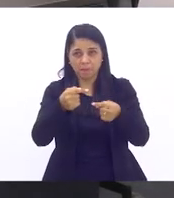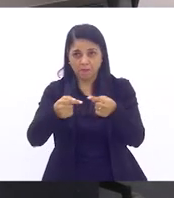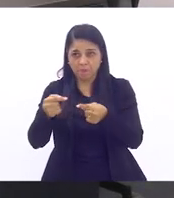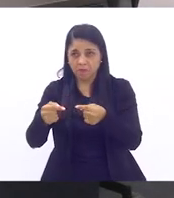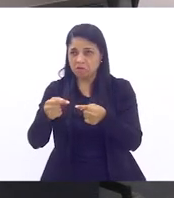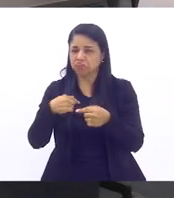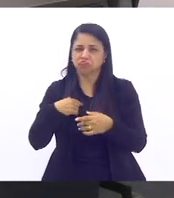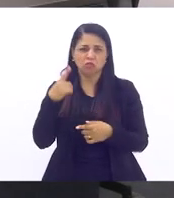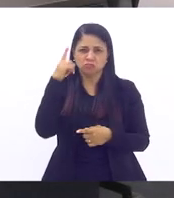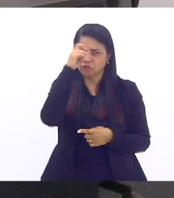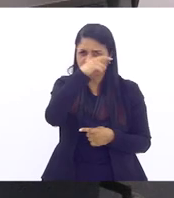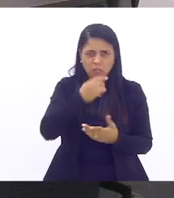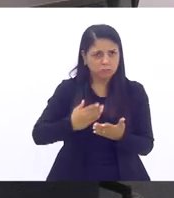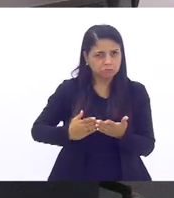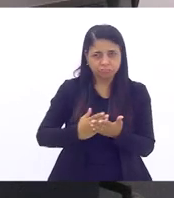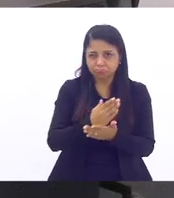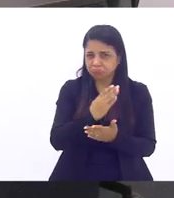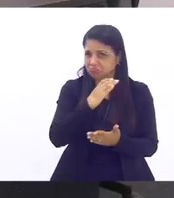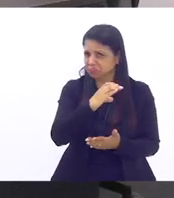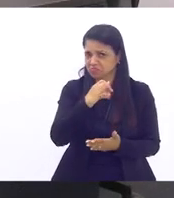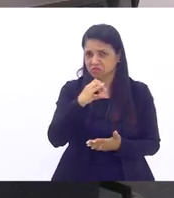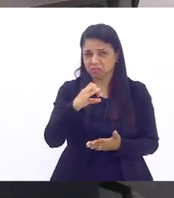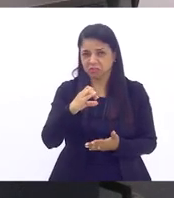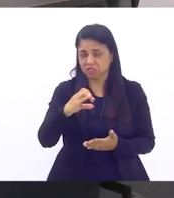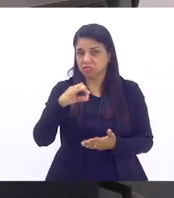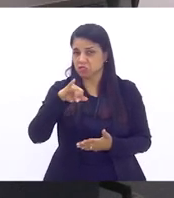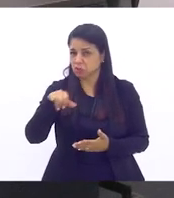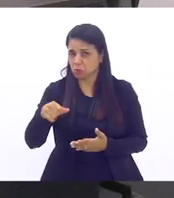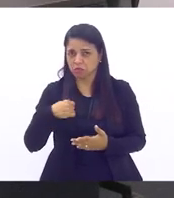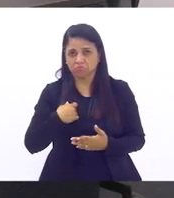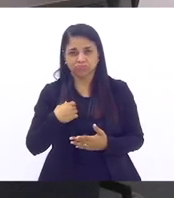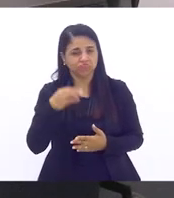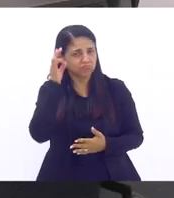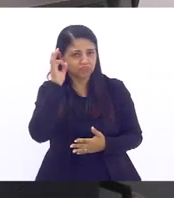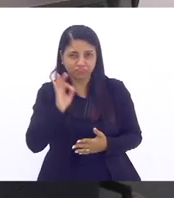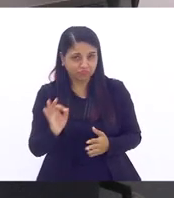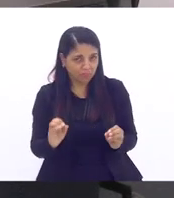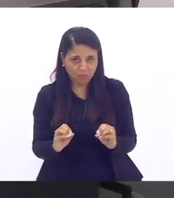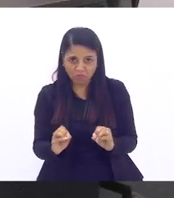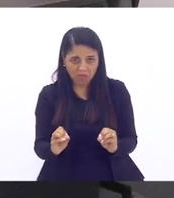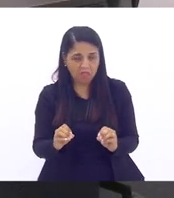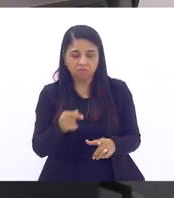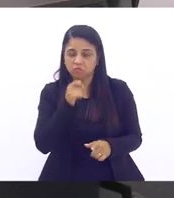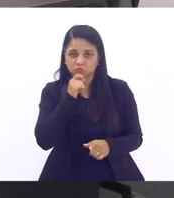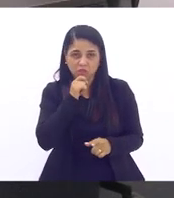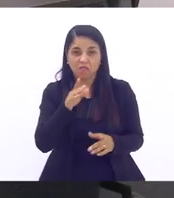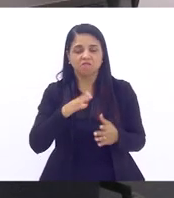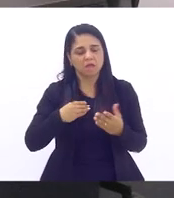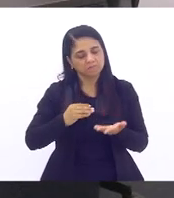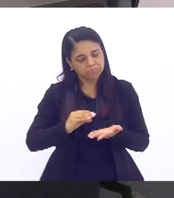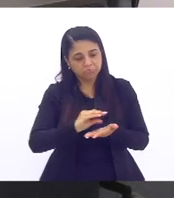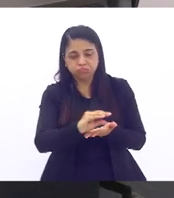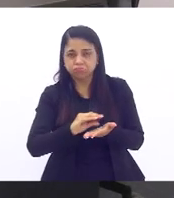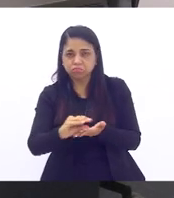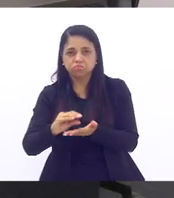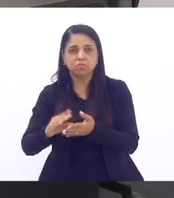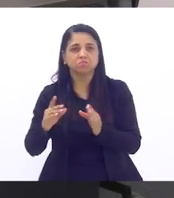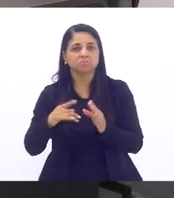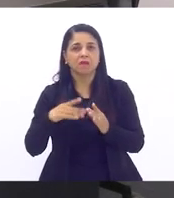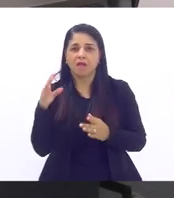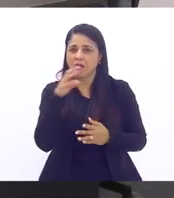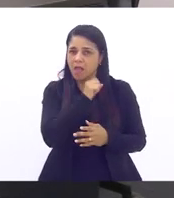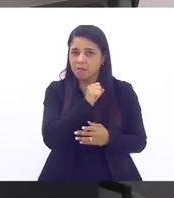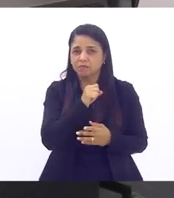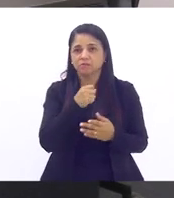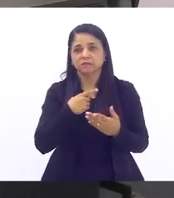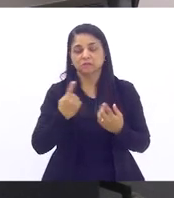de aprovar a ccj vai entrar em tramitação a toque de caixa especial rapidamente depois a gente passa o desafio